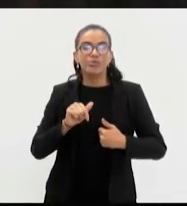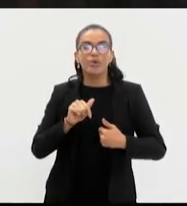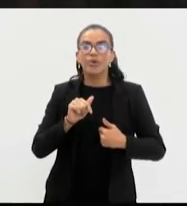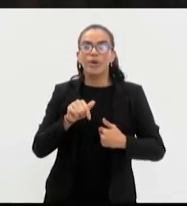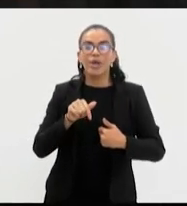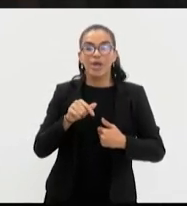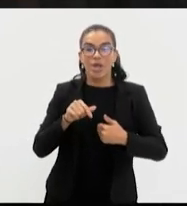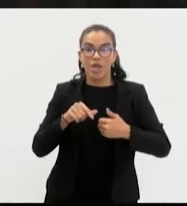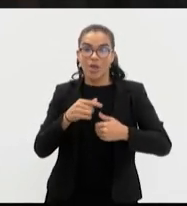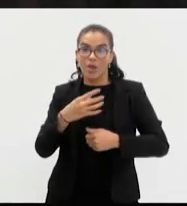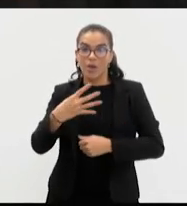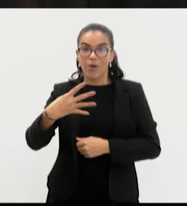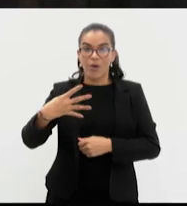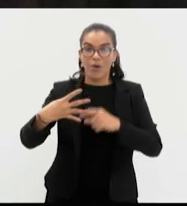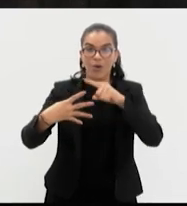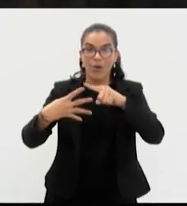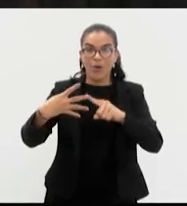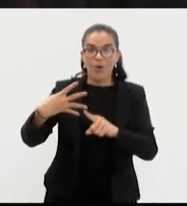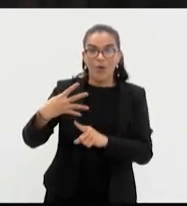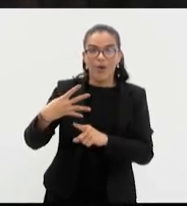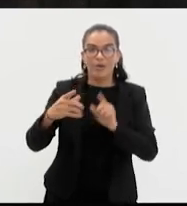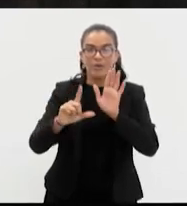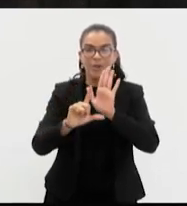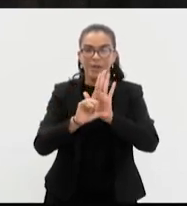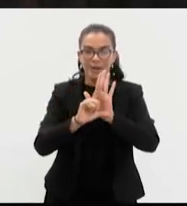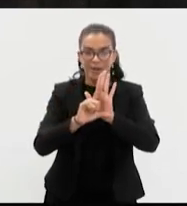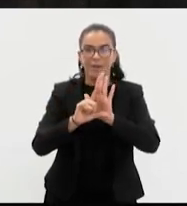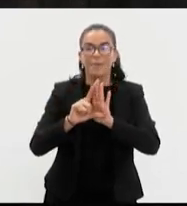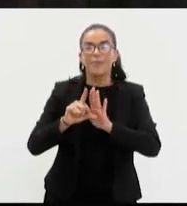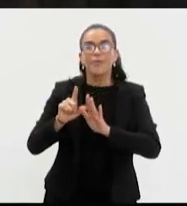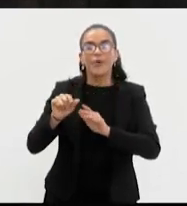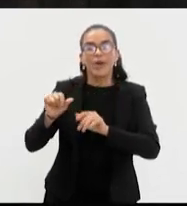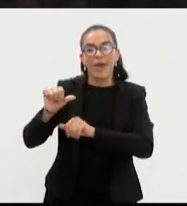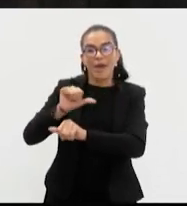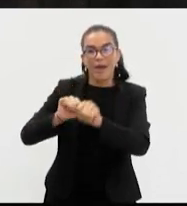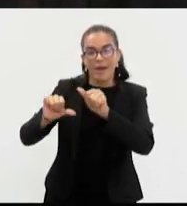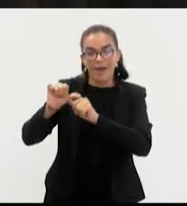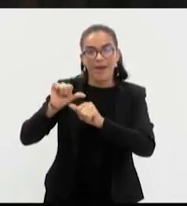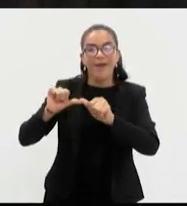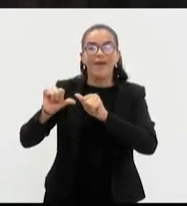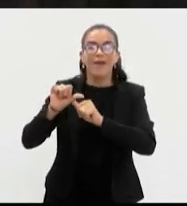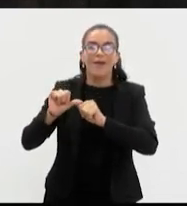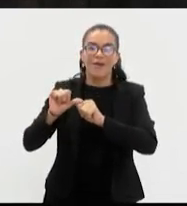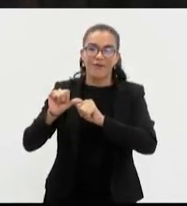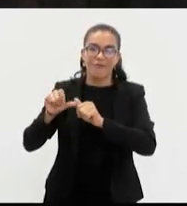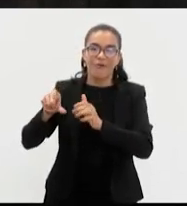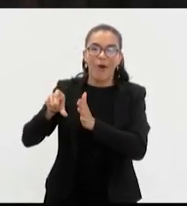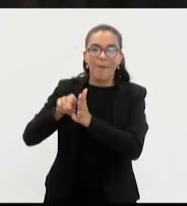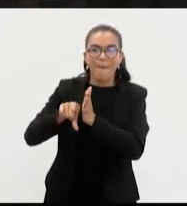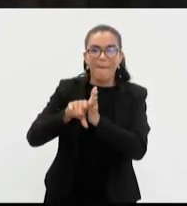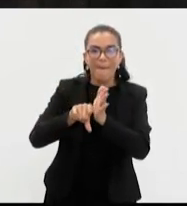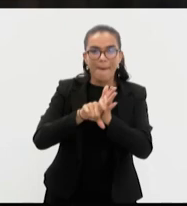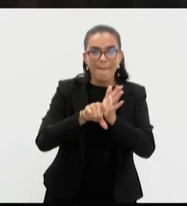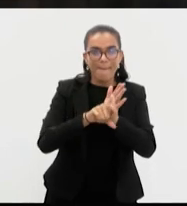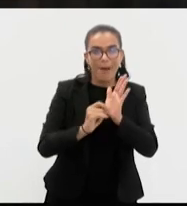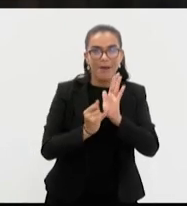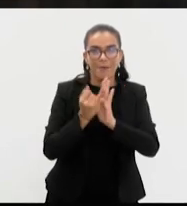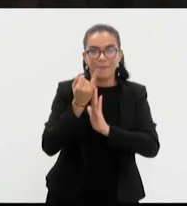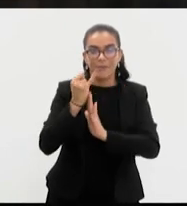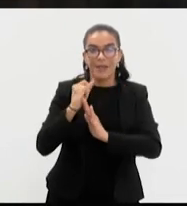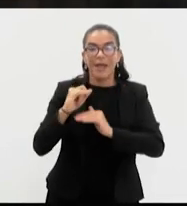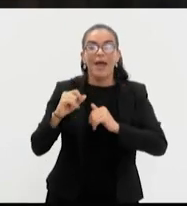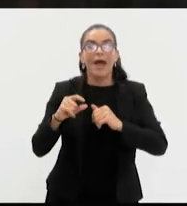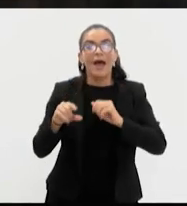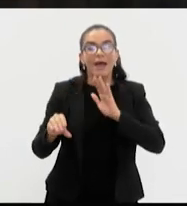quatro leis complementares Porque a reforma tributária já foi promulgada em 21 de dezembro de 2023 emenda constitucional